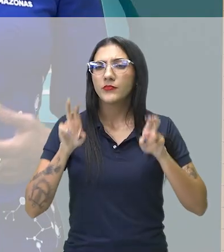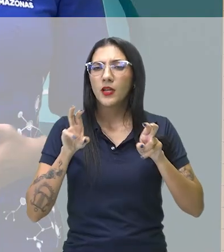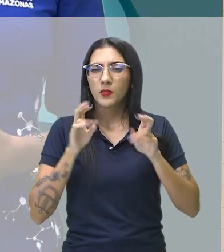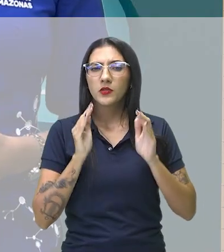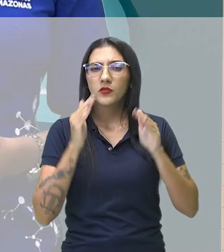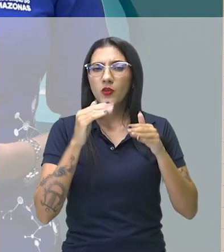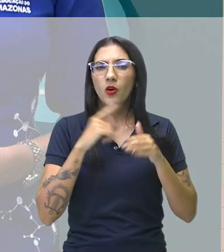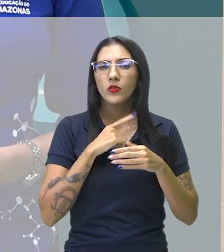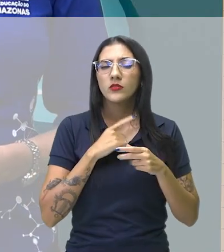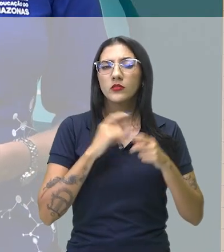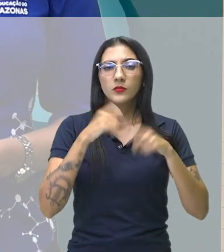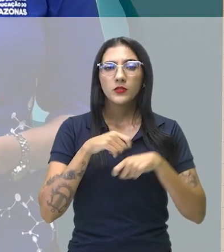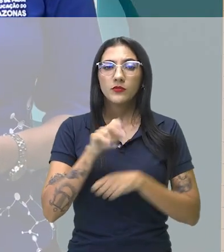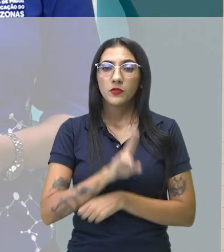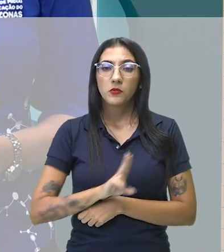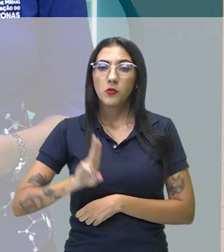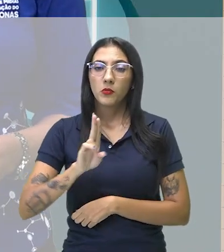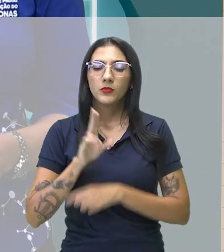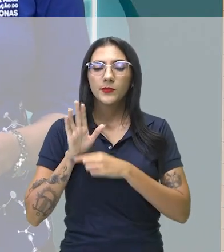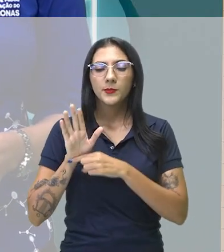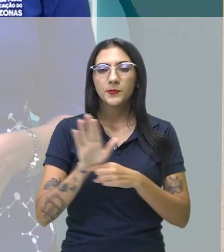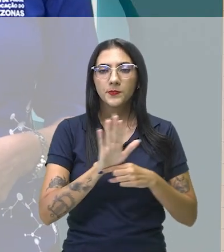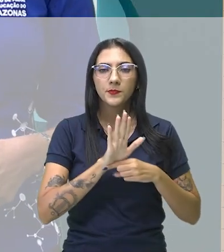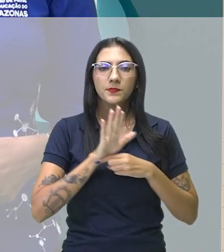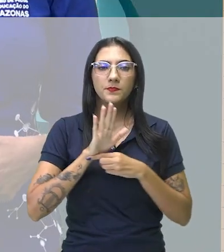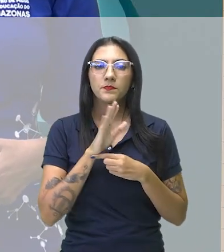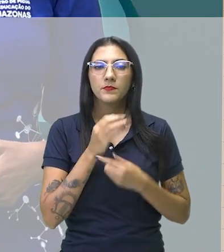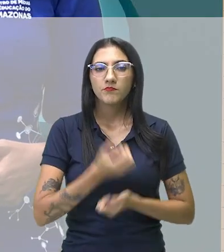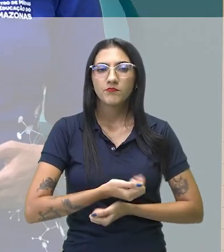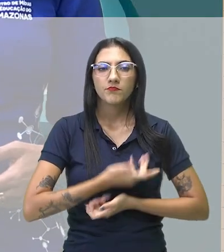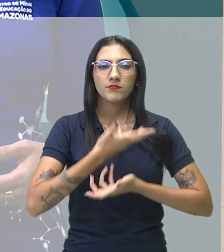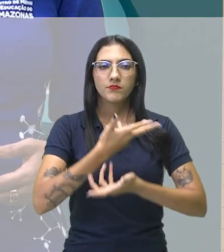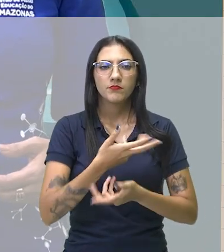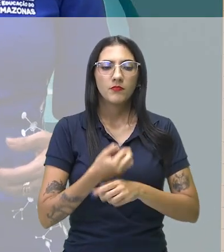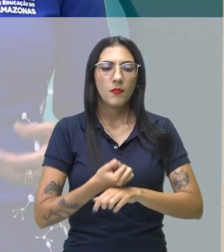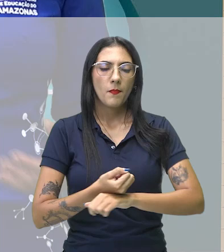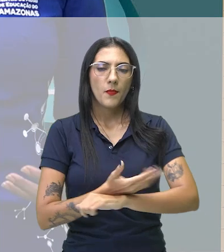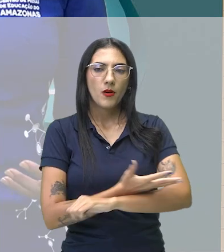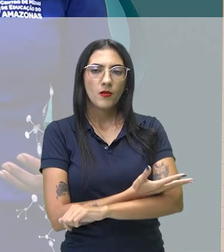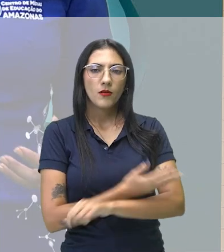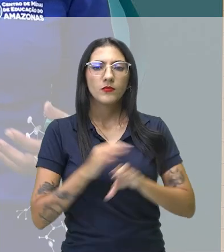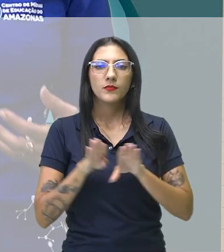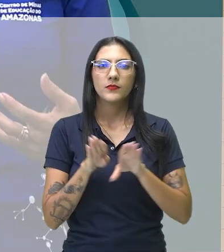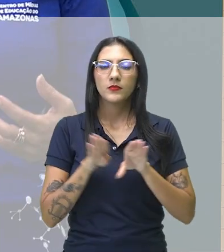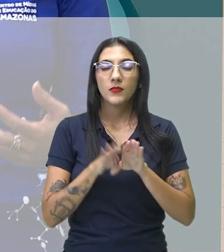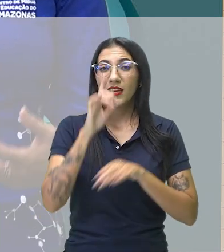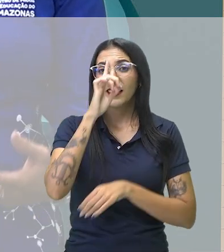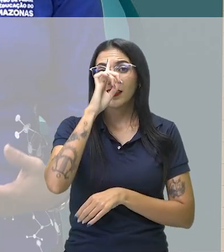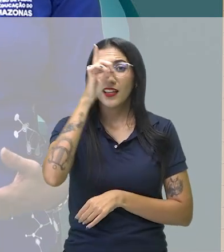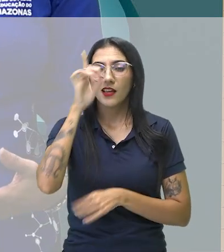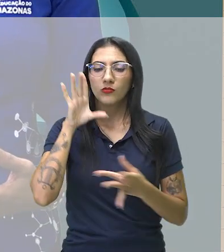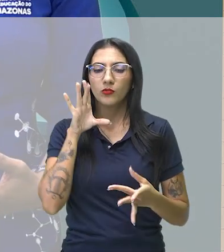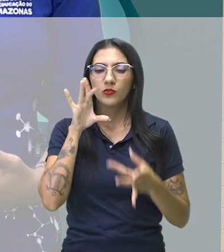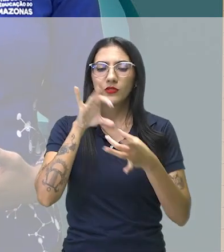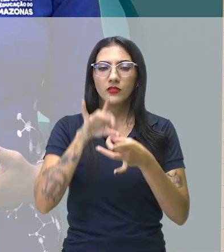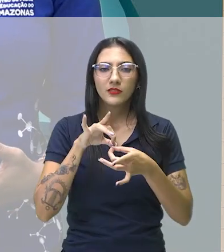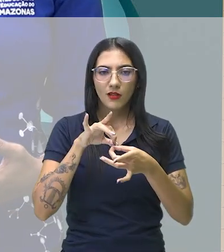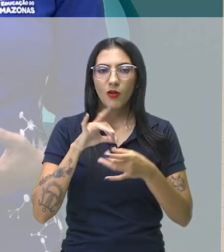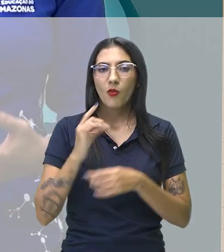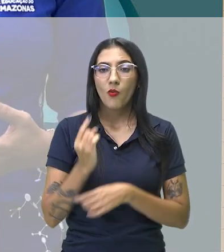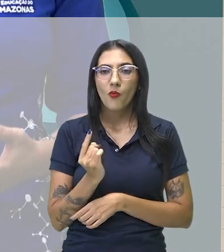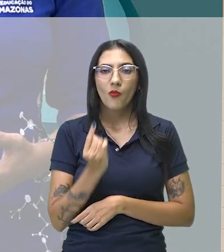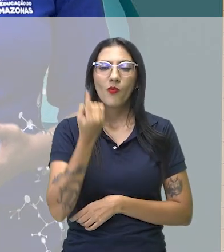são utilizados para transmitir emoções e ideias, criando conexões